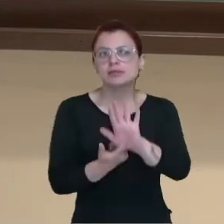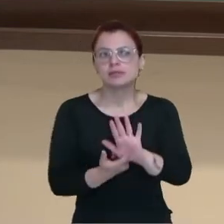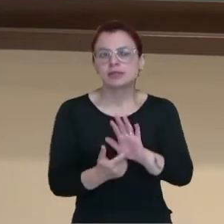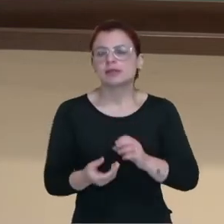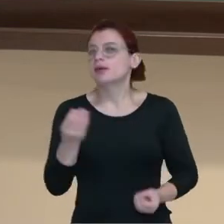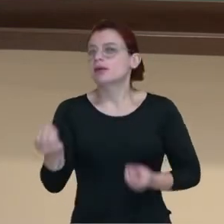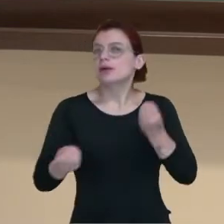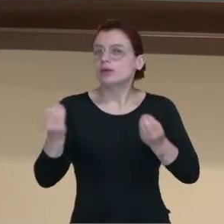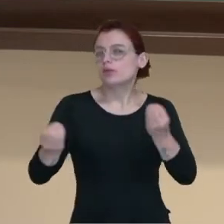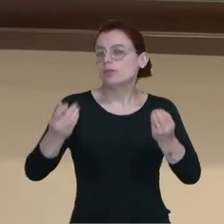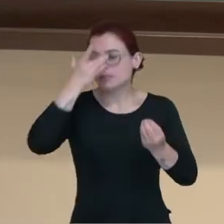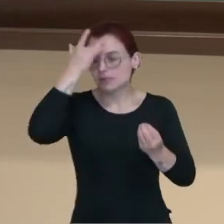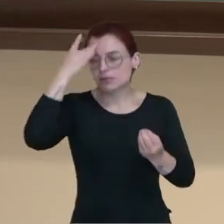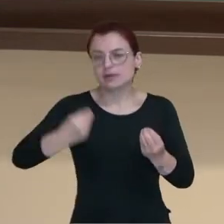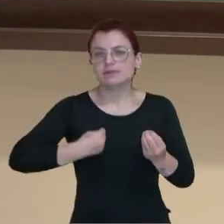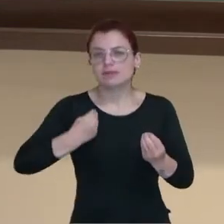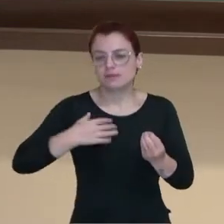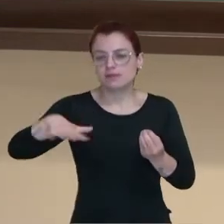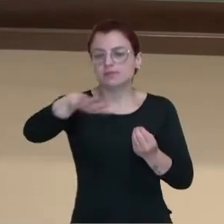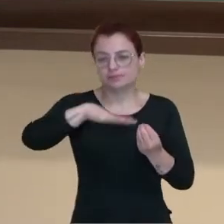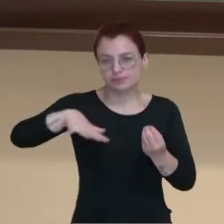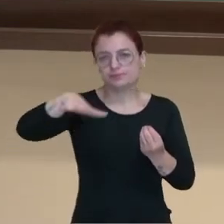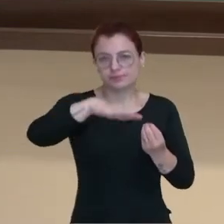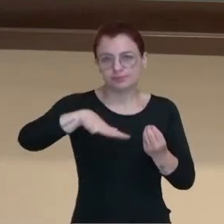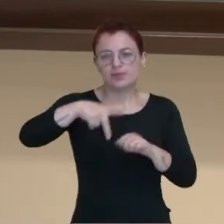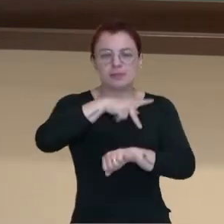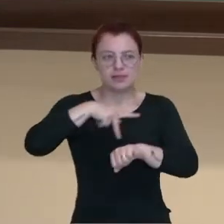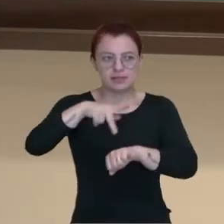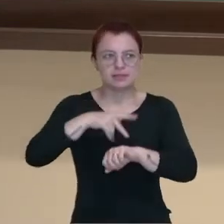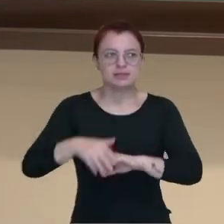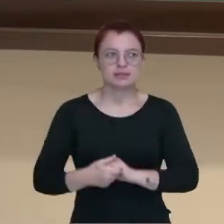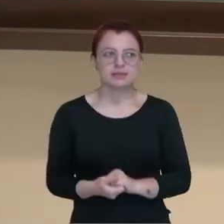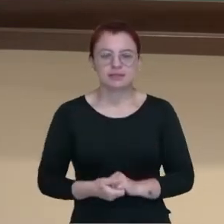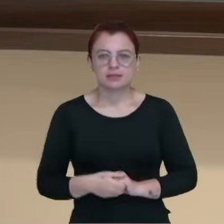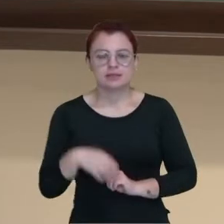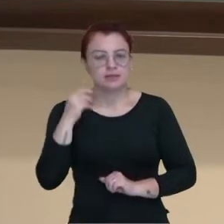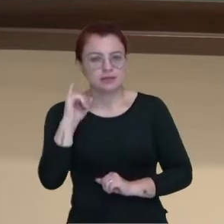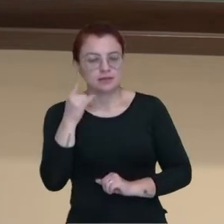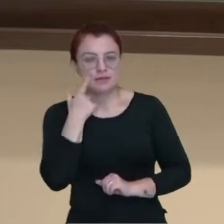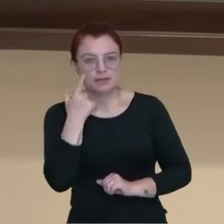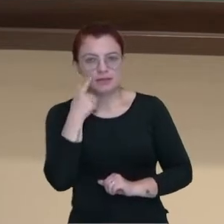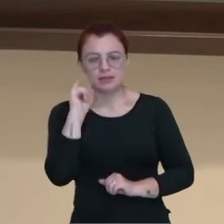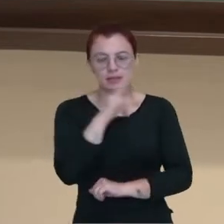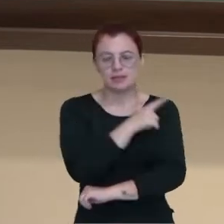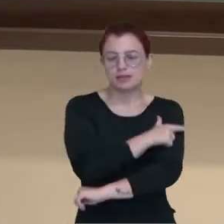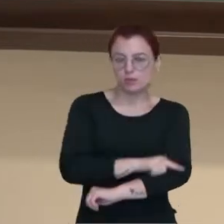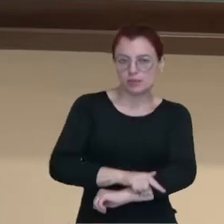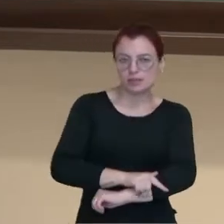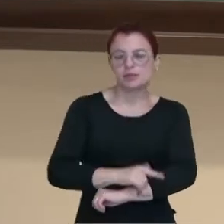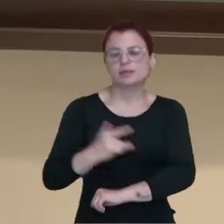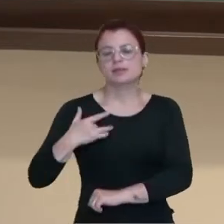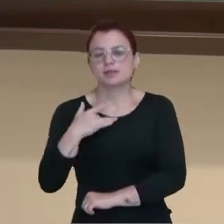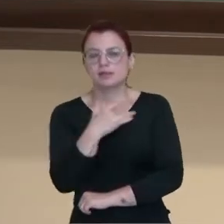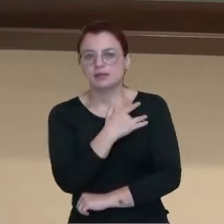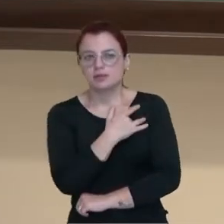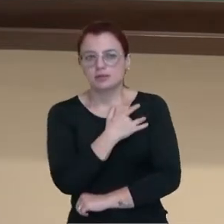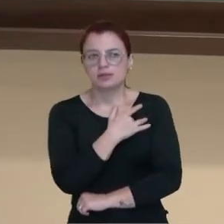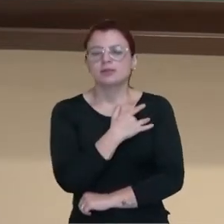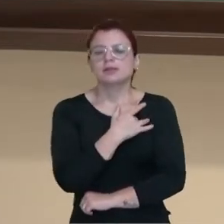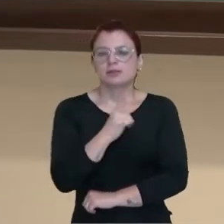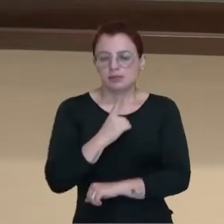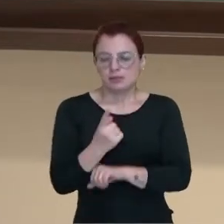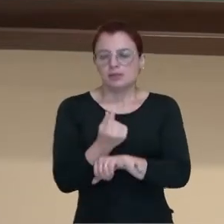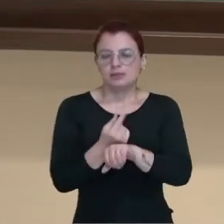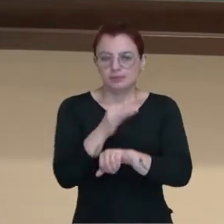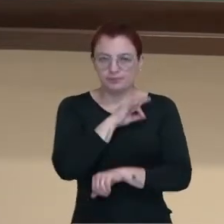vive a população em um determinado país, levando em consideração educação, saúde e